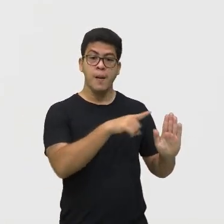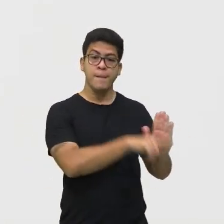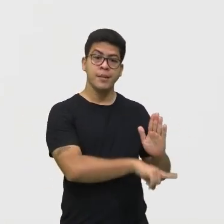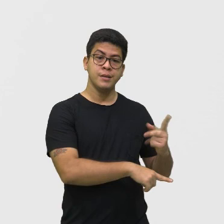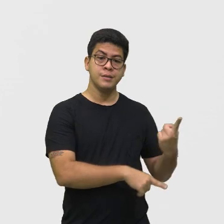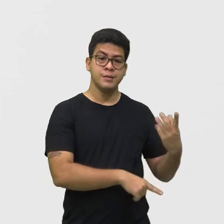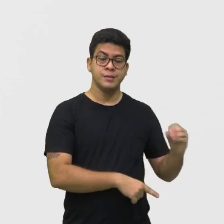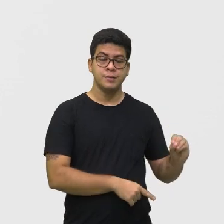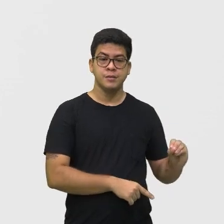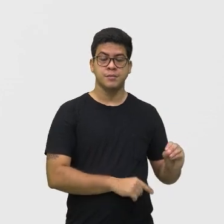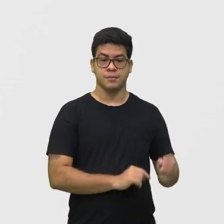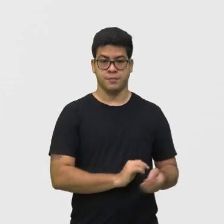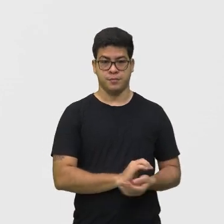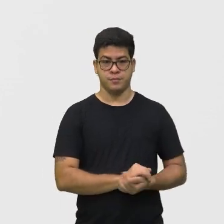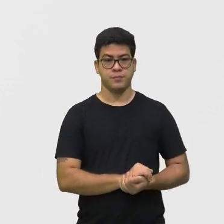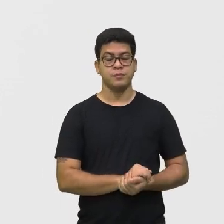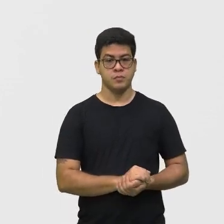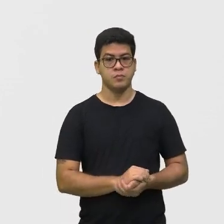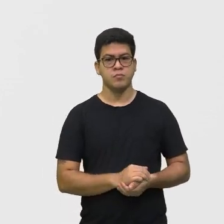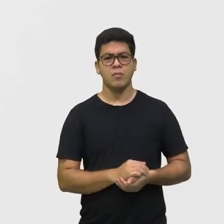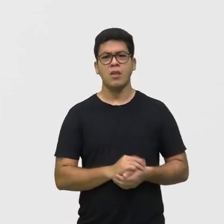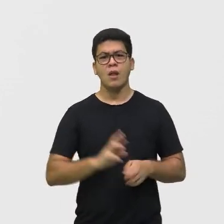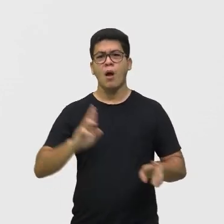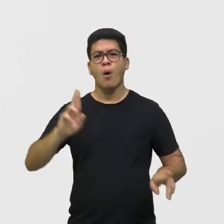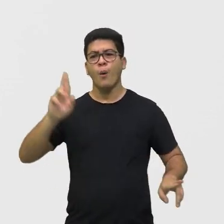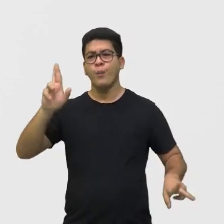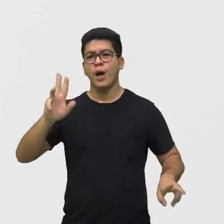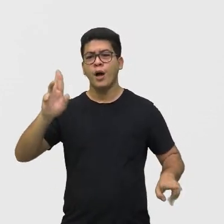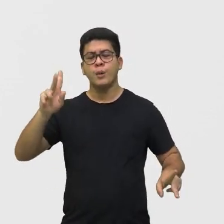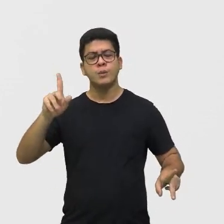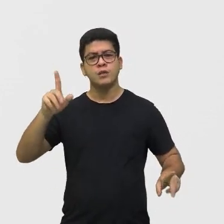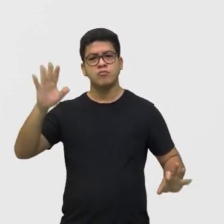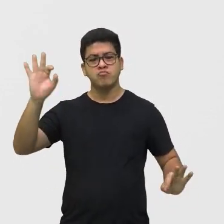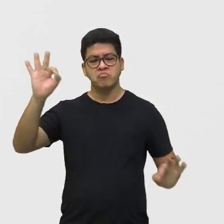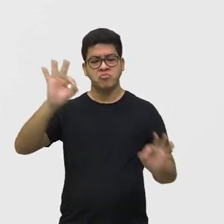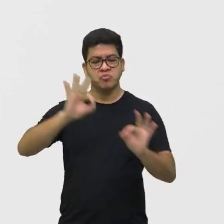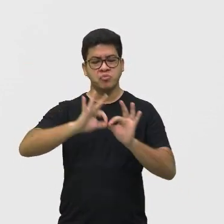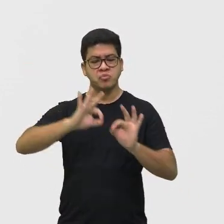depois, para calcular a diferença de potencial, pessoal,